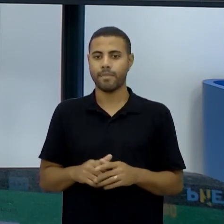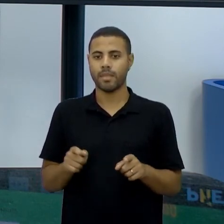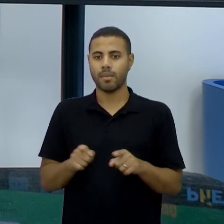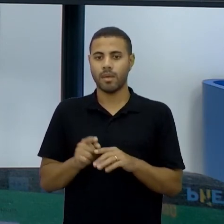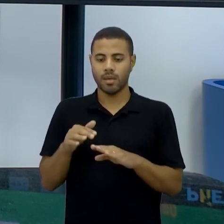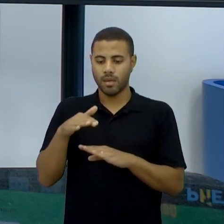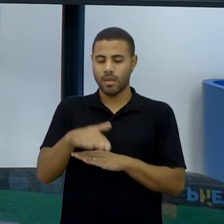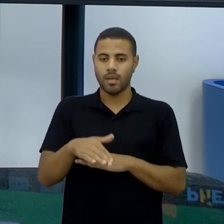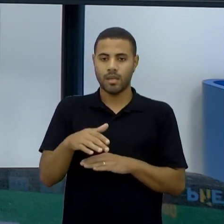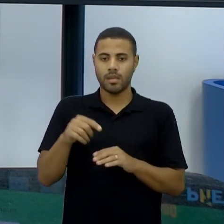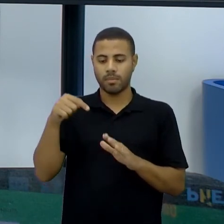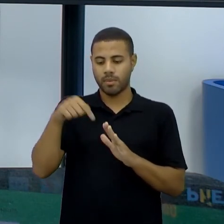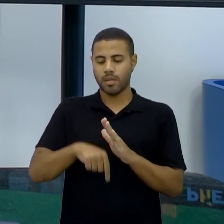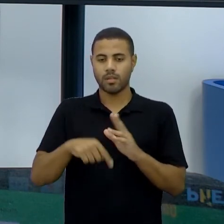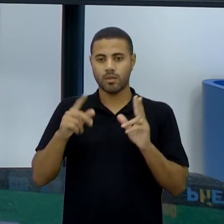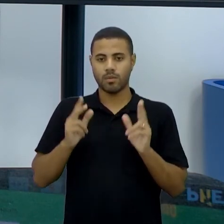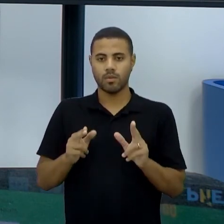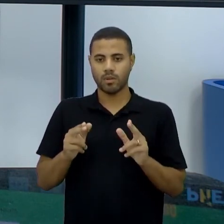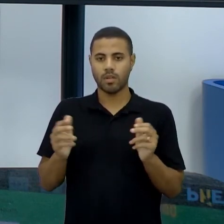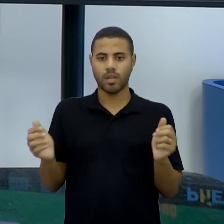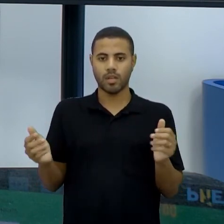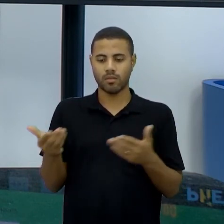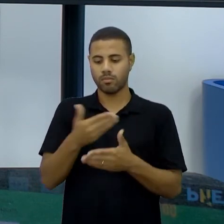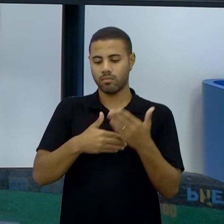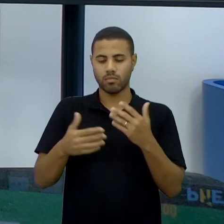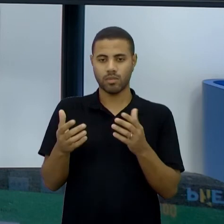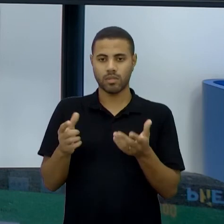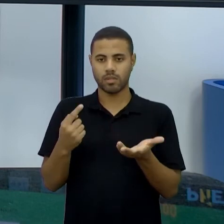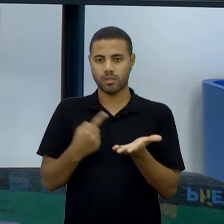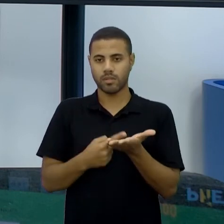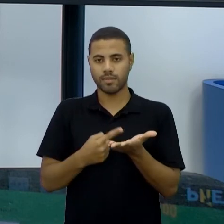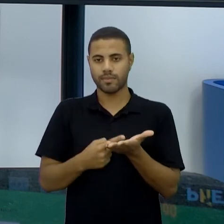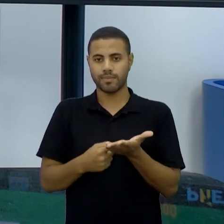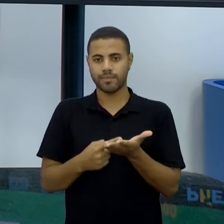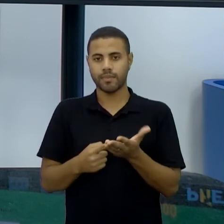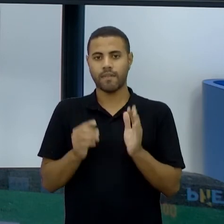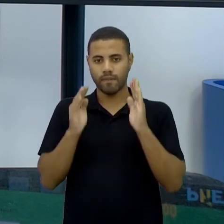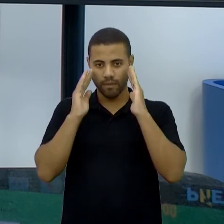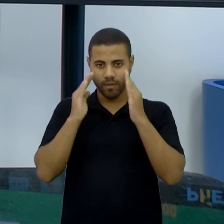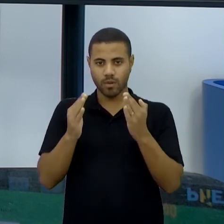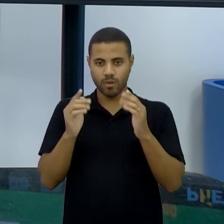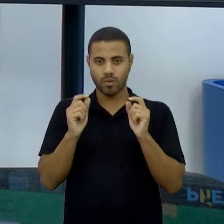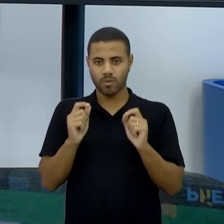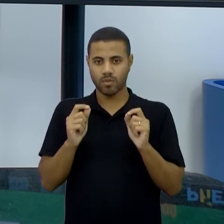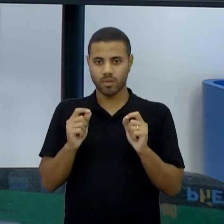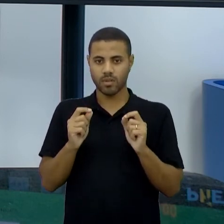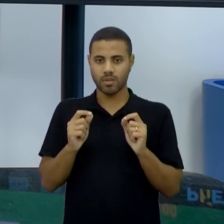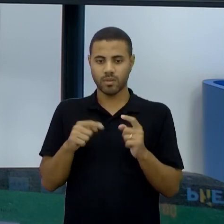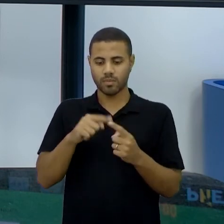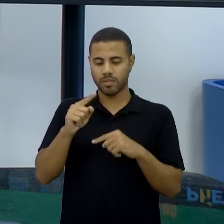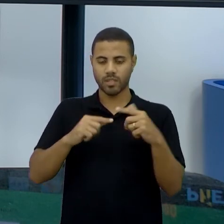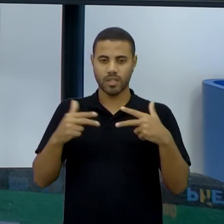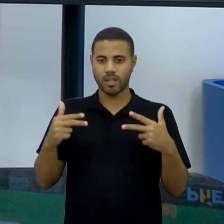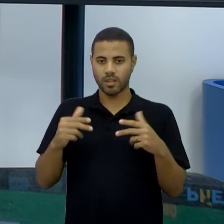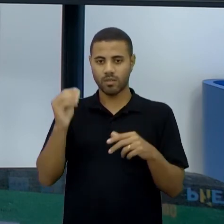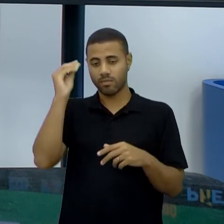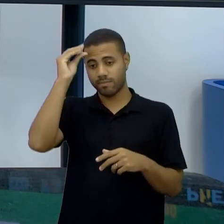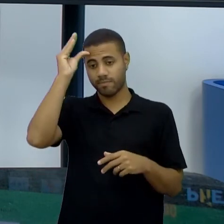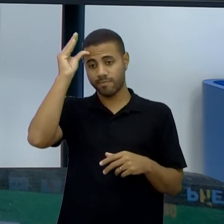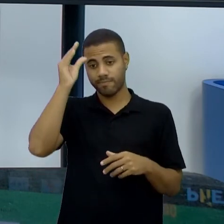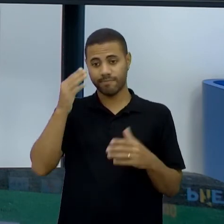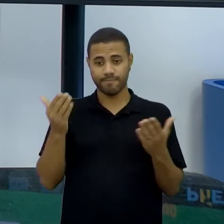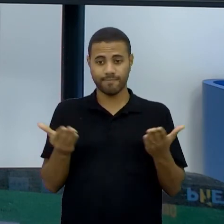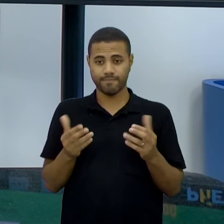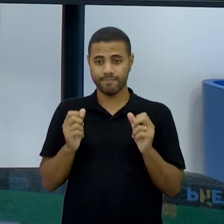ele anda para baixo. A gente junta esses dois estudos, mas não é o nosso foco de objeto de conhecimento neste momento, tá